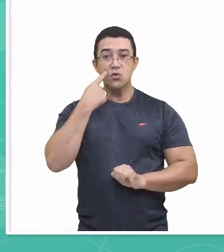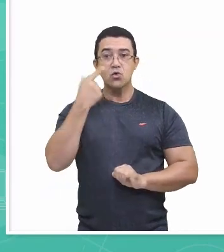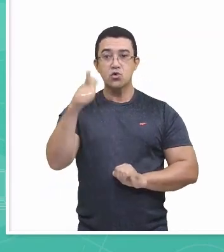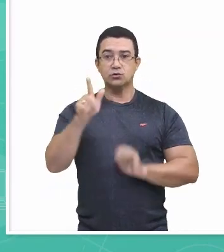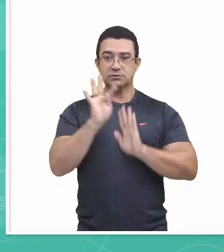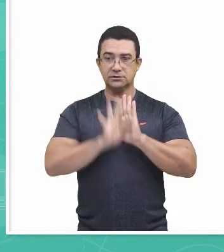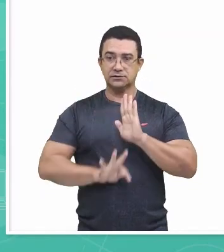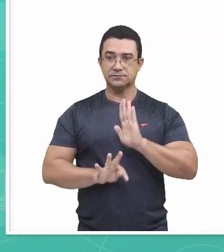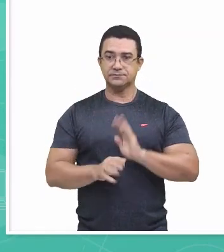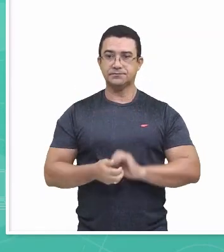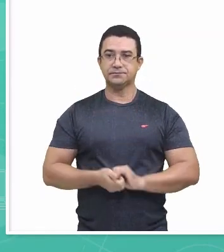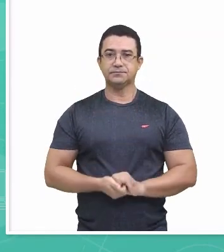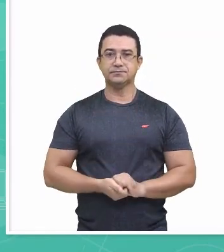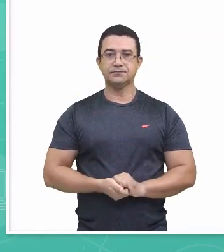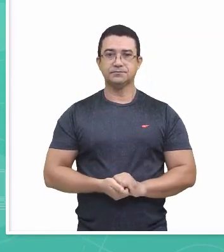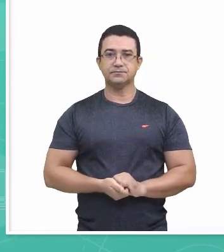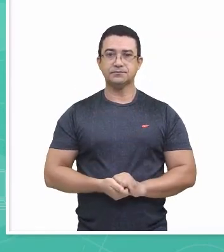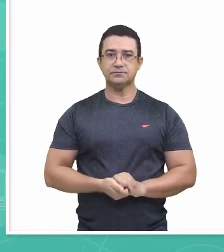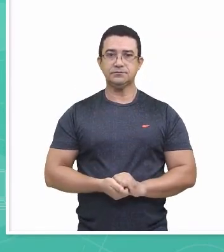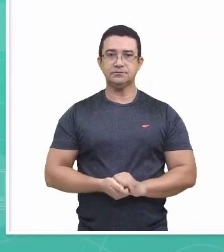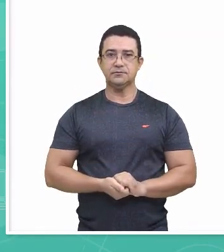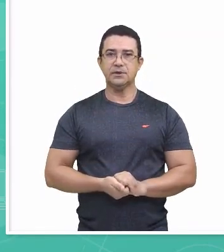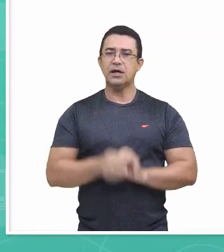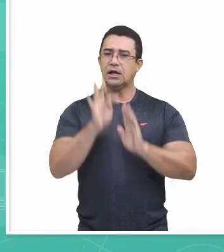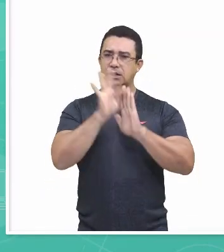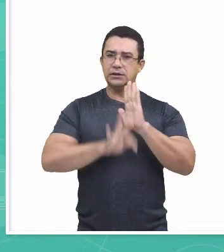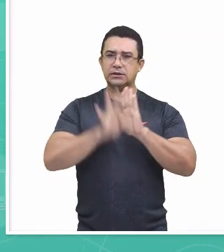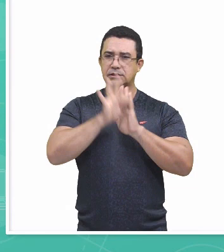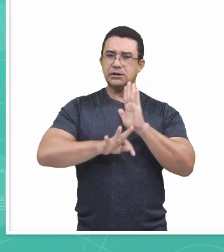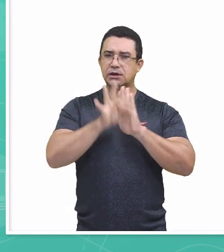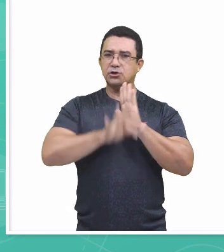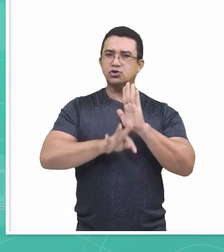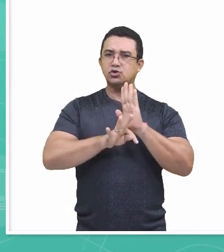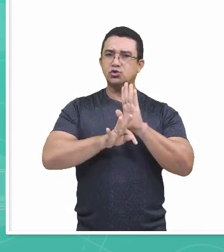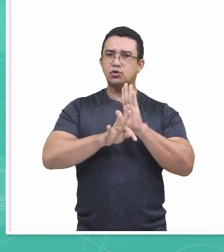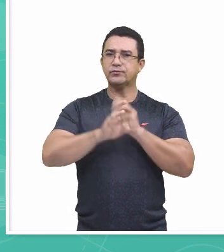aí. Vamos falar sobre textos